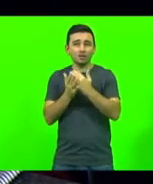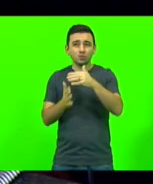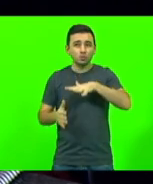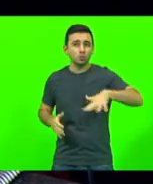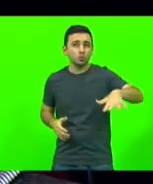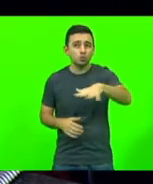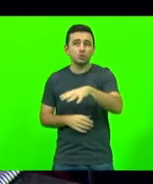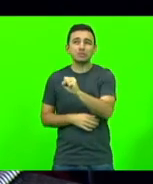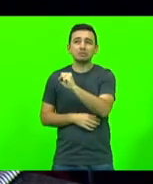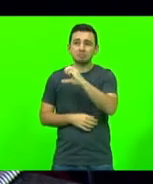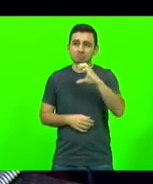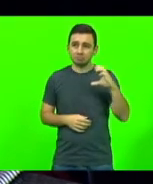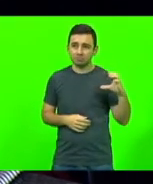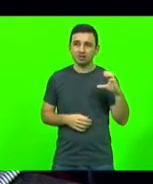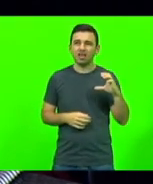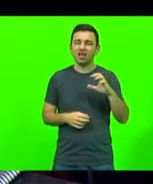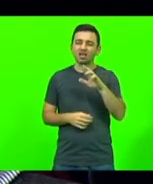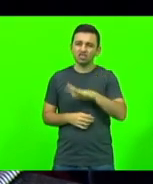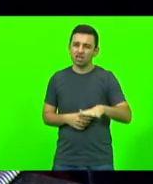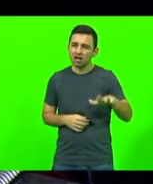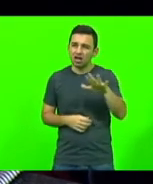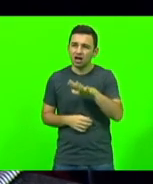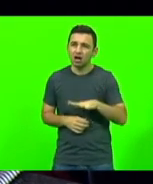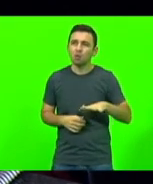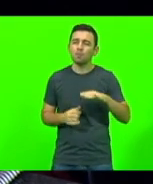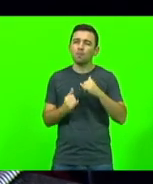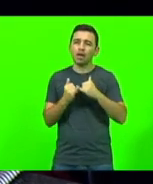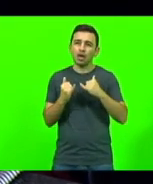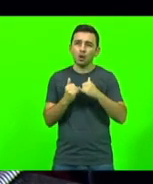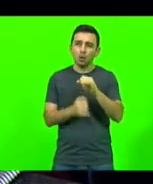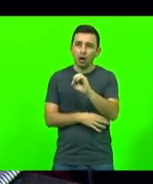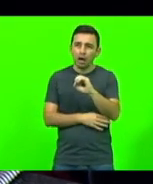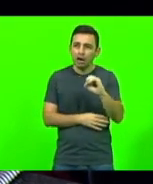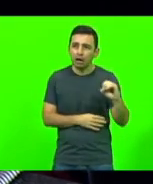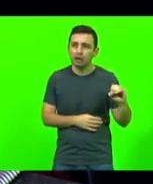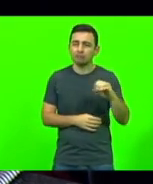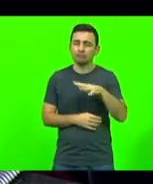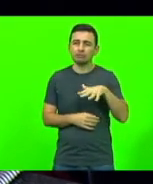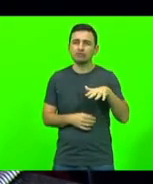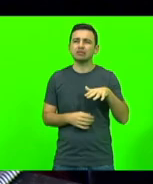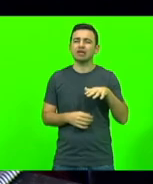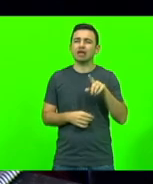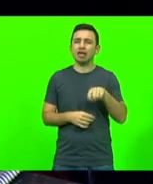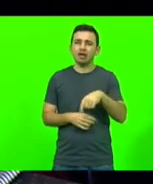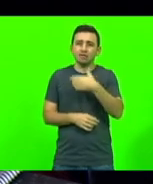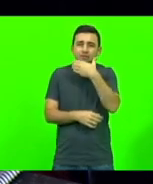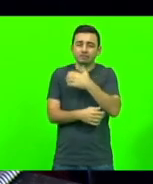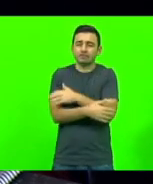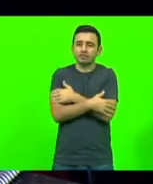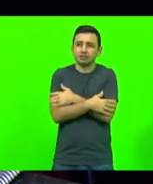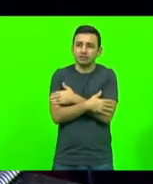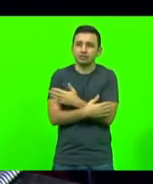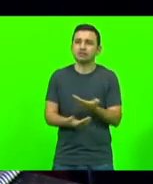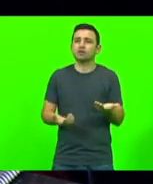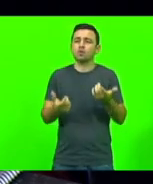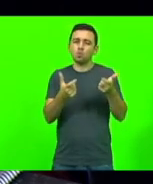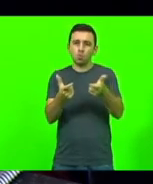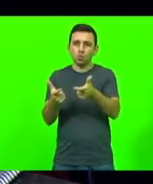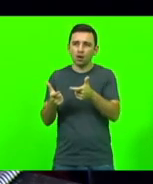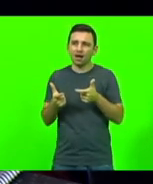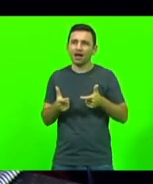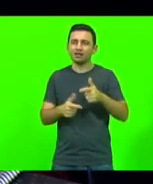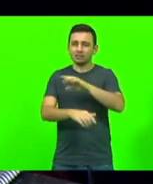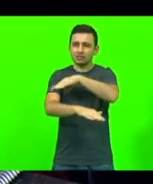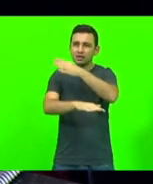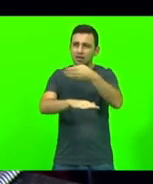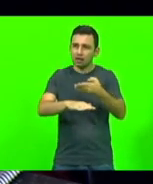Catarina, as regiões Oeste, Meio-Oeste, Extremo-Oeste, São Joaquim, aqui para falar já no Planalto